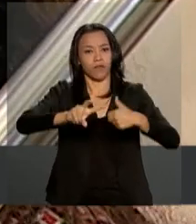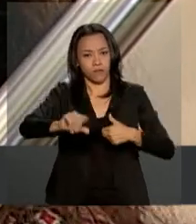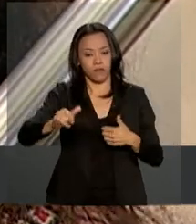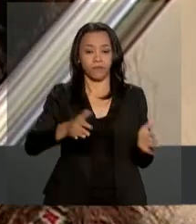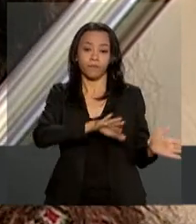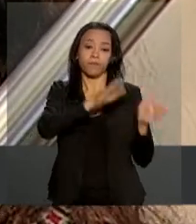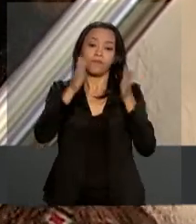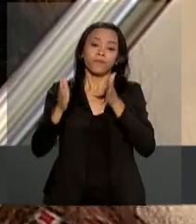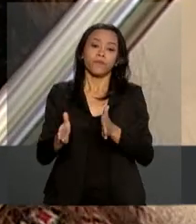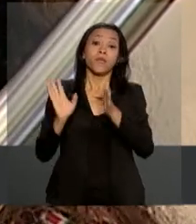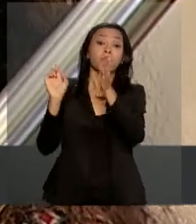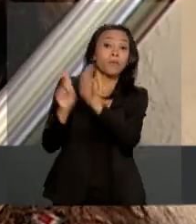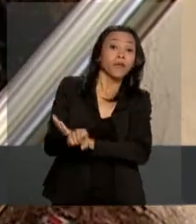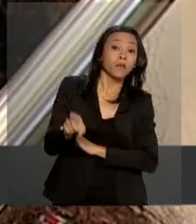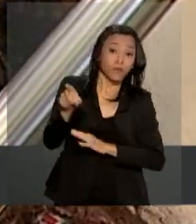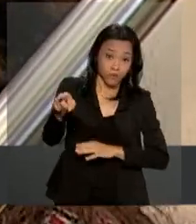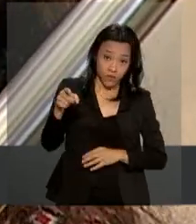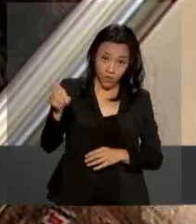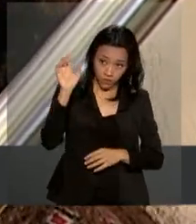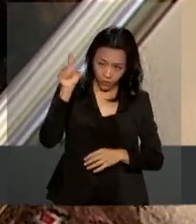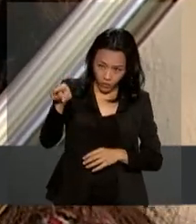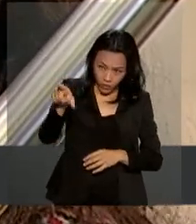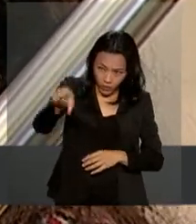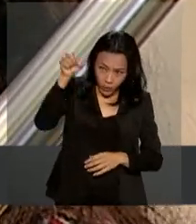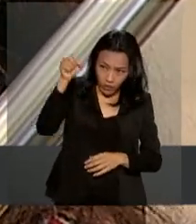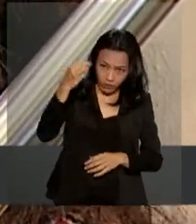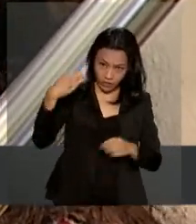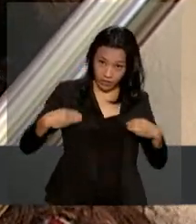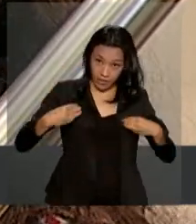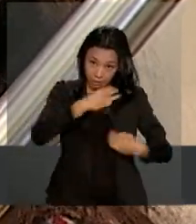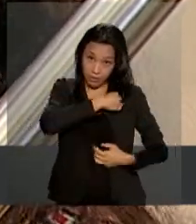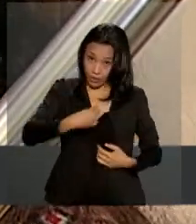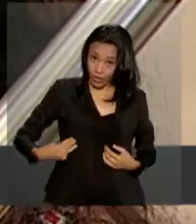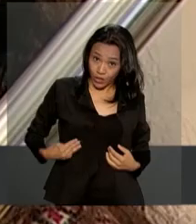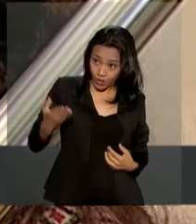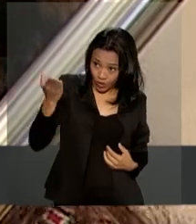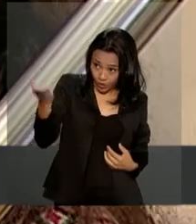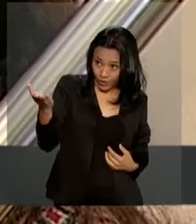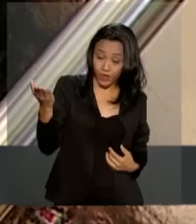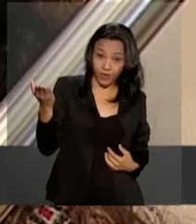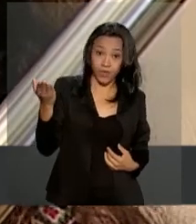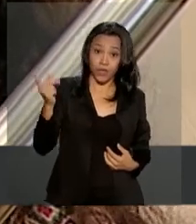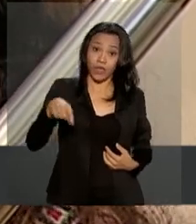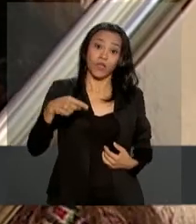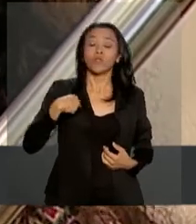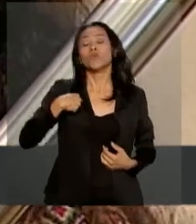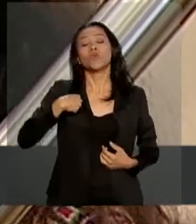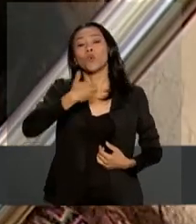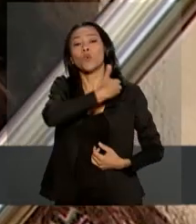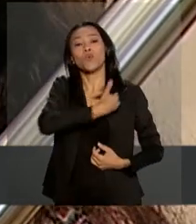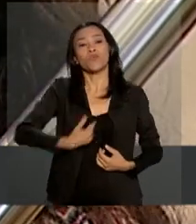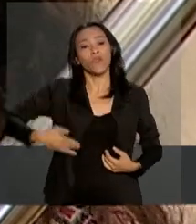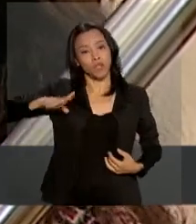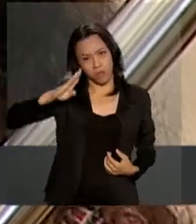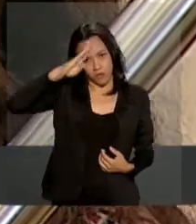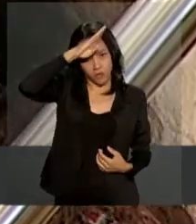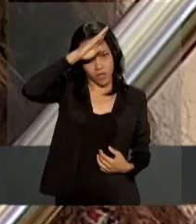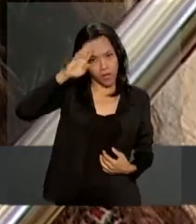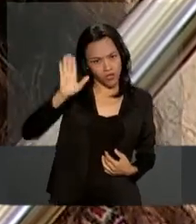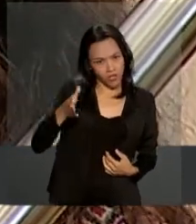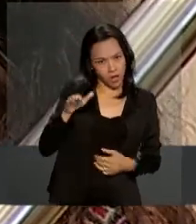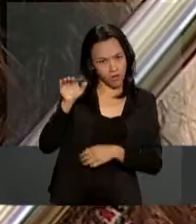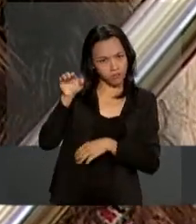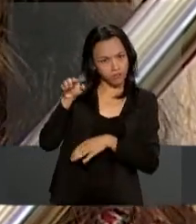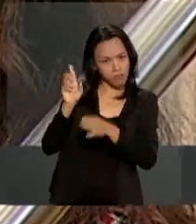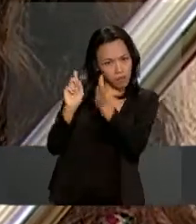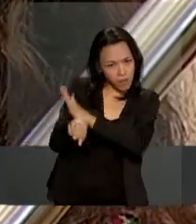saber se a senhora foi sondado para ser ministro da educação do governo bolsonaro estava falando nisso queria saber se a senhora foi sondado e se